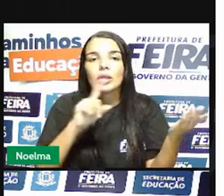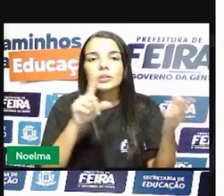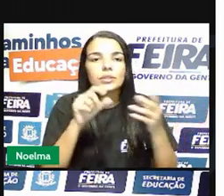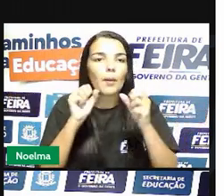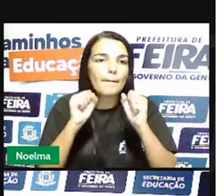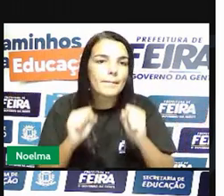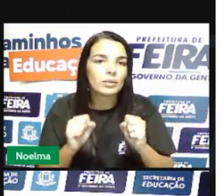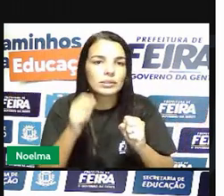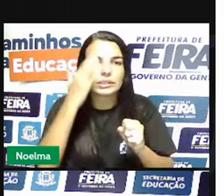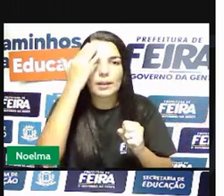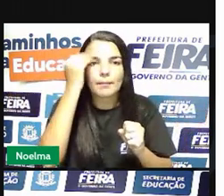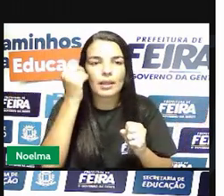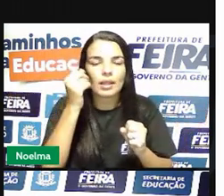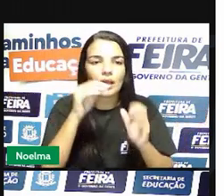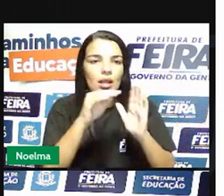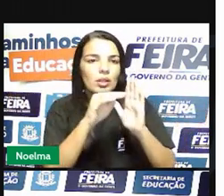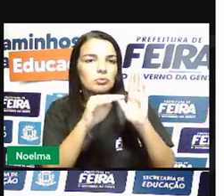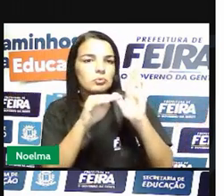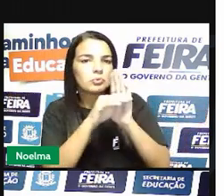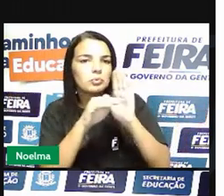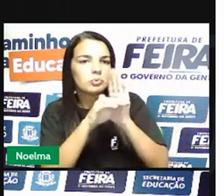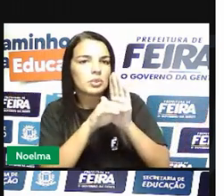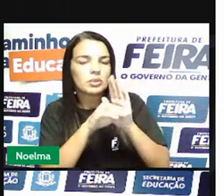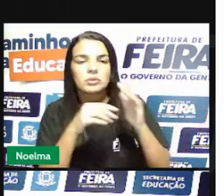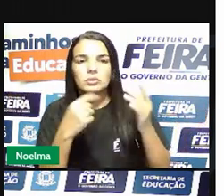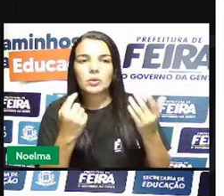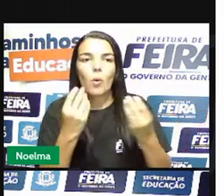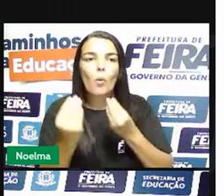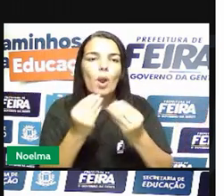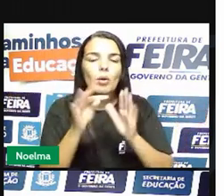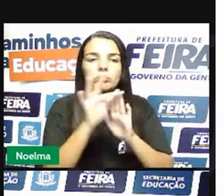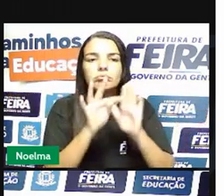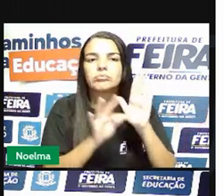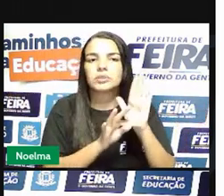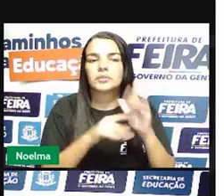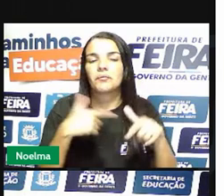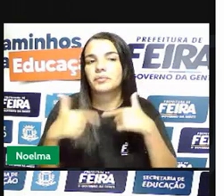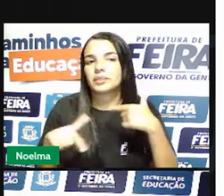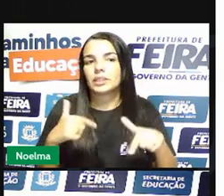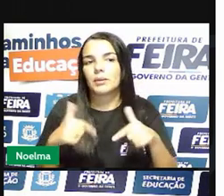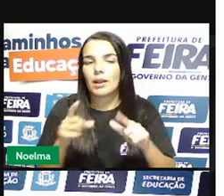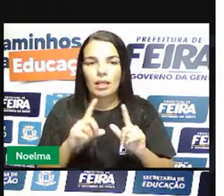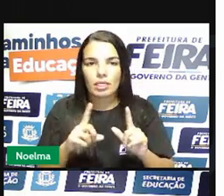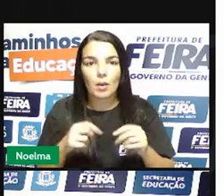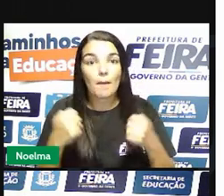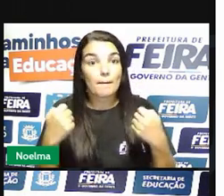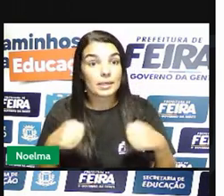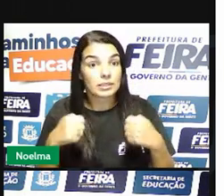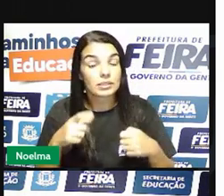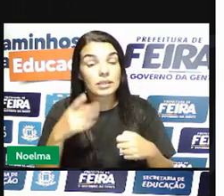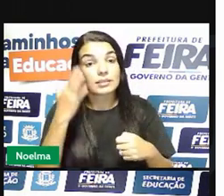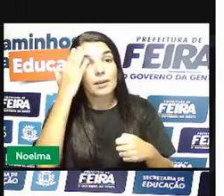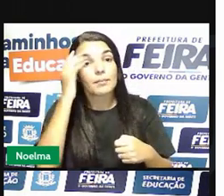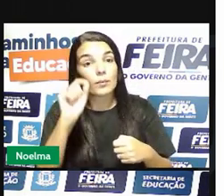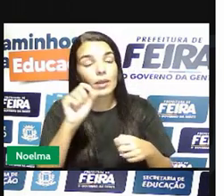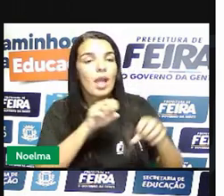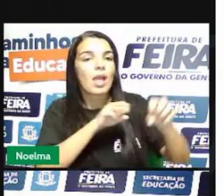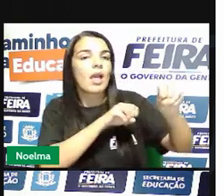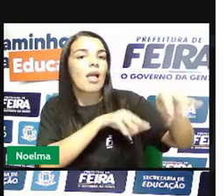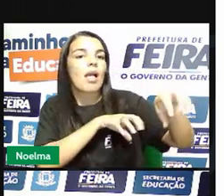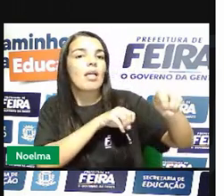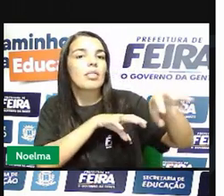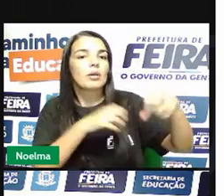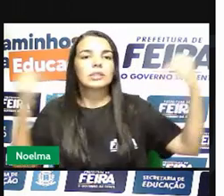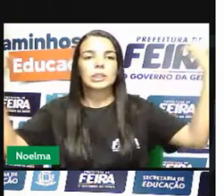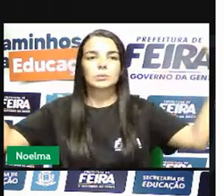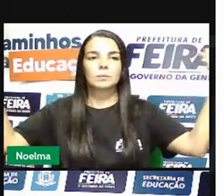no meio do texto qual é o tema que a gente vai trabalhar. Se a gente for falar sobre a educação física, a